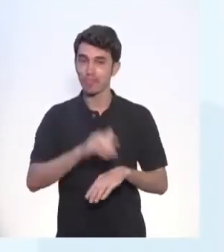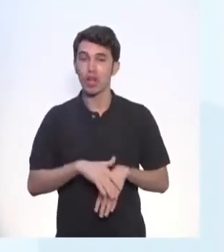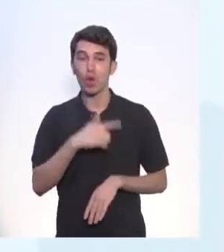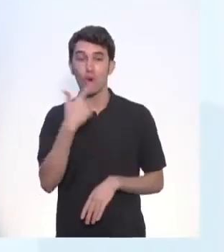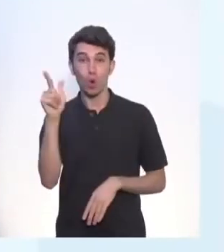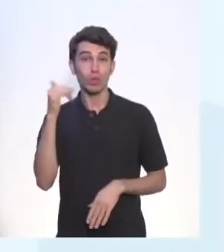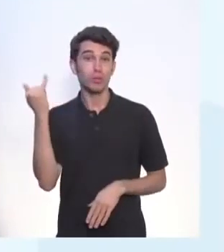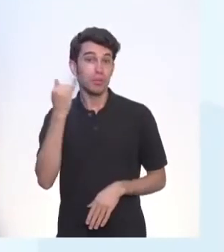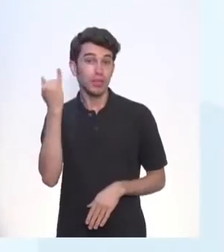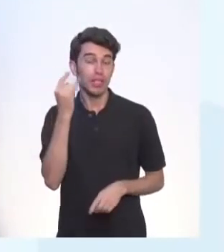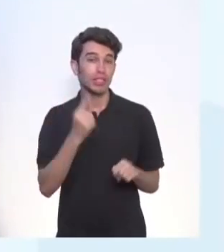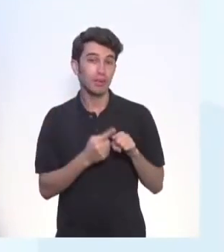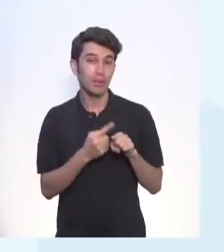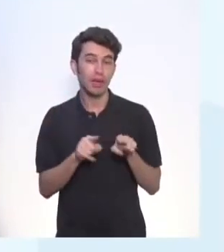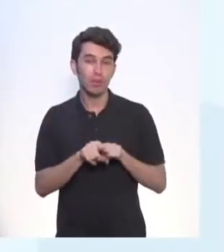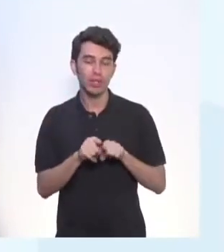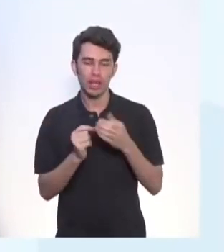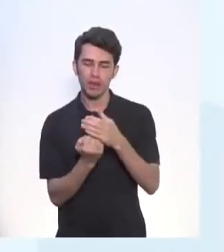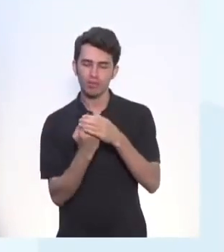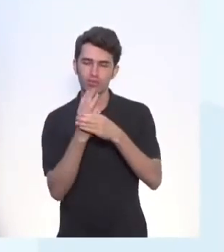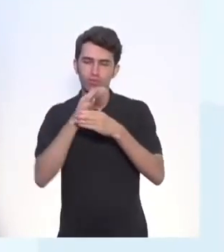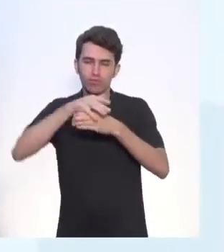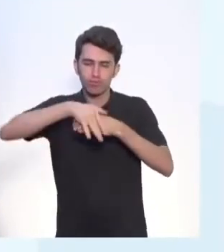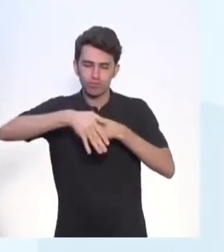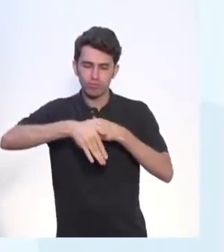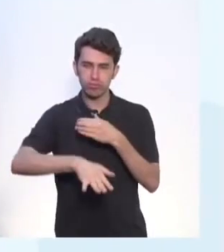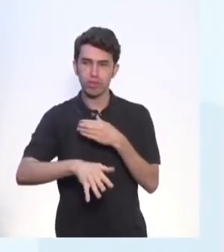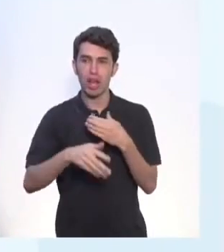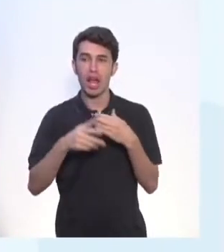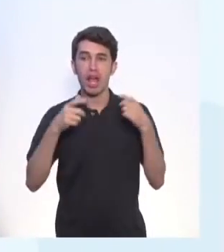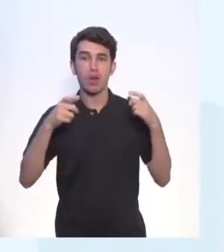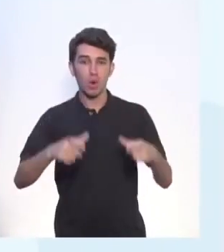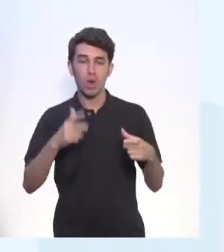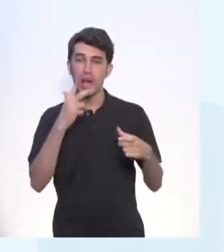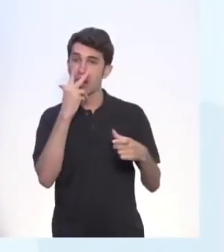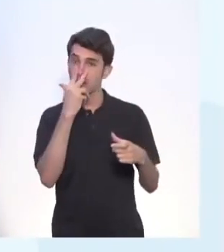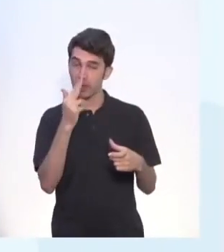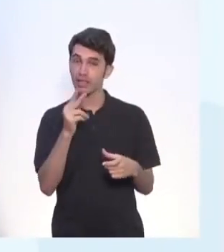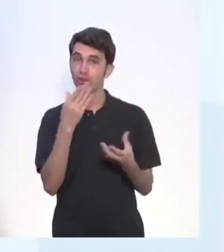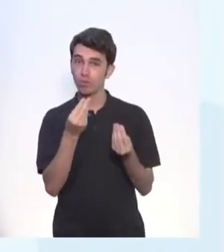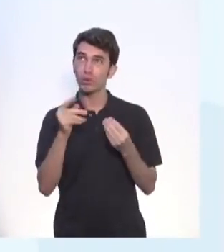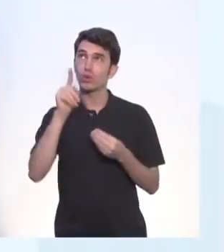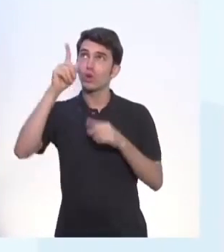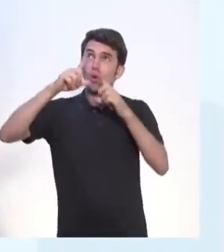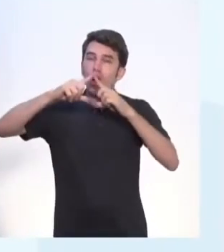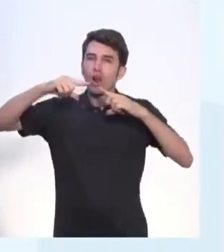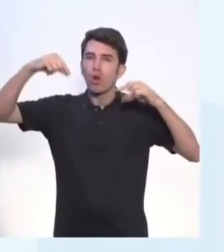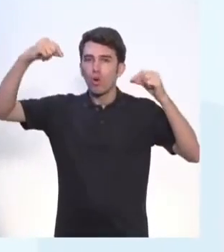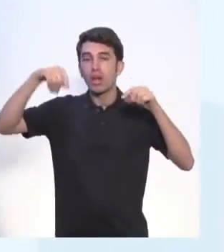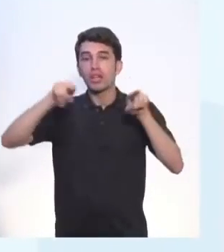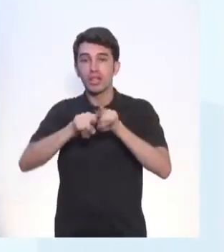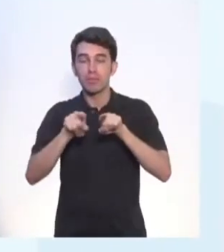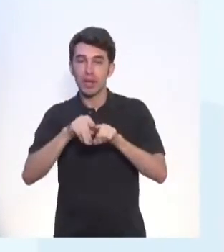que, por estar em um vulcão, esse cenário parece muito com a Lua e com Marte há alguns